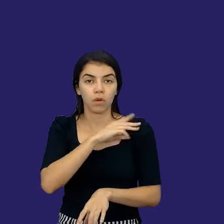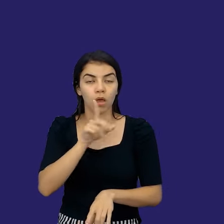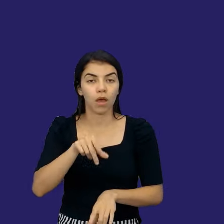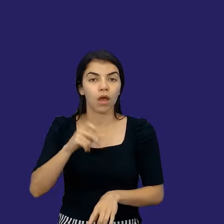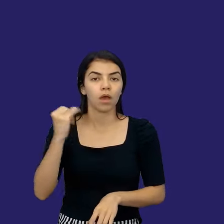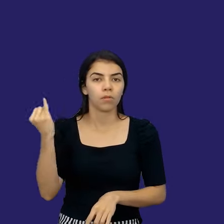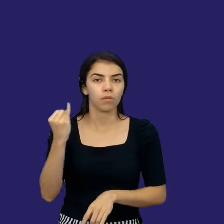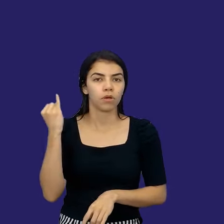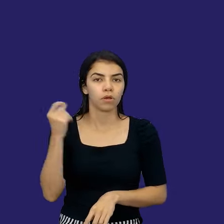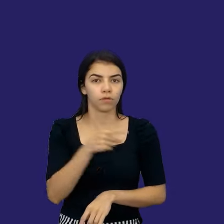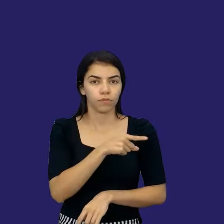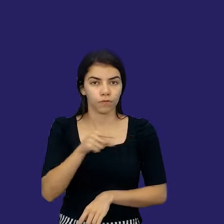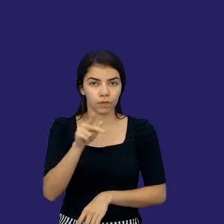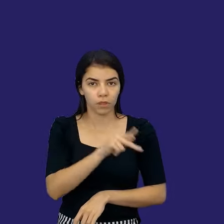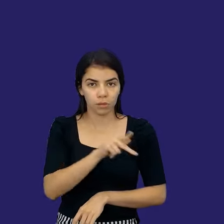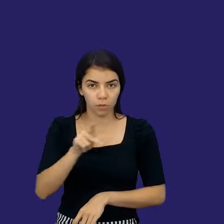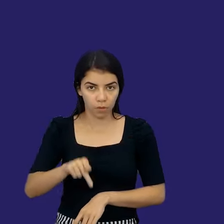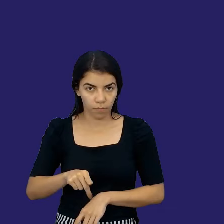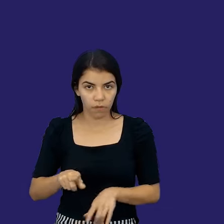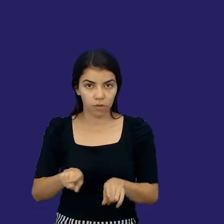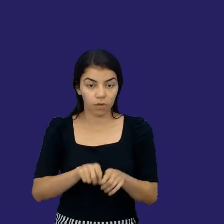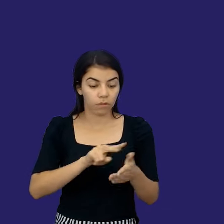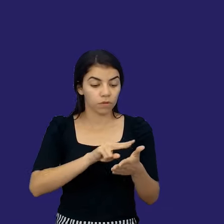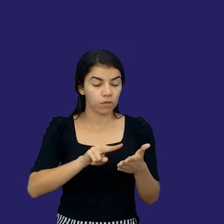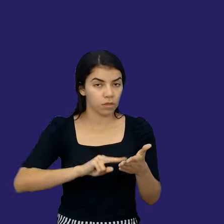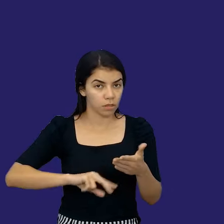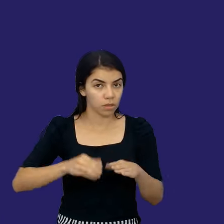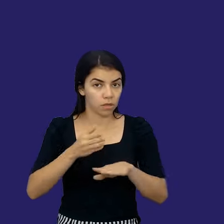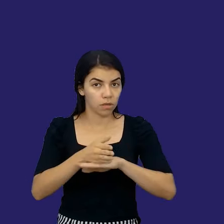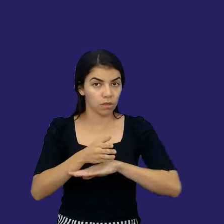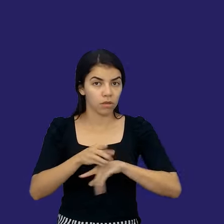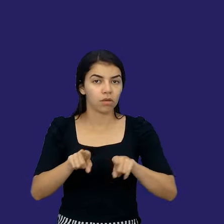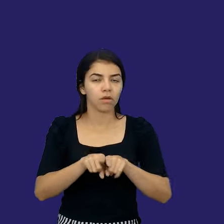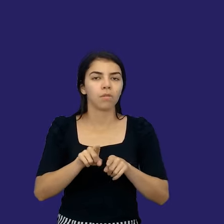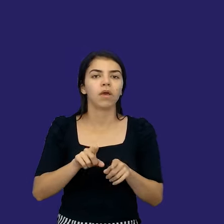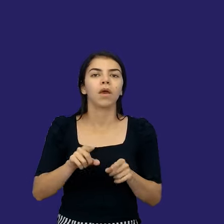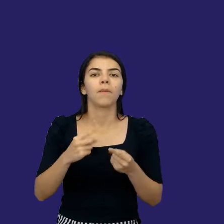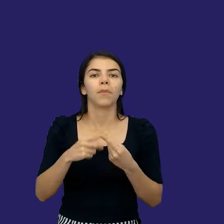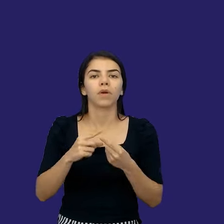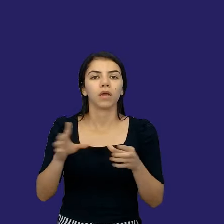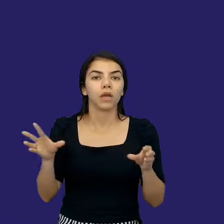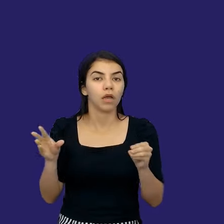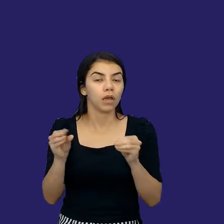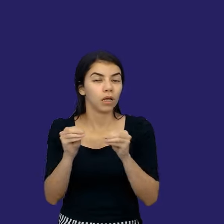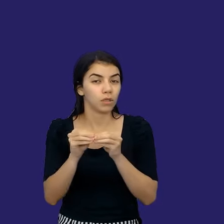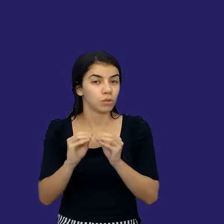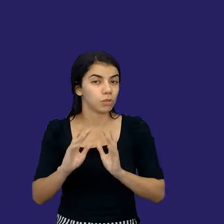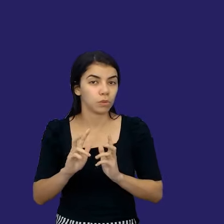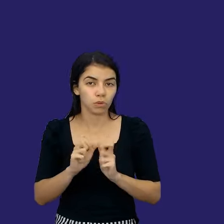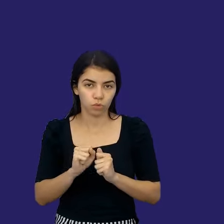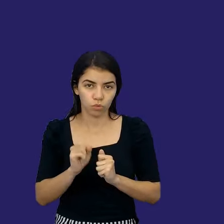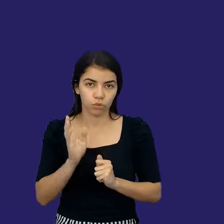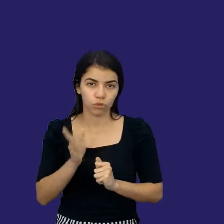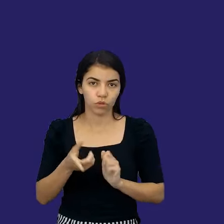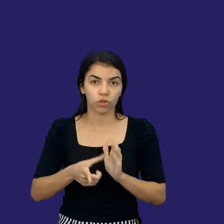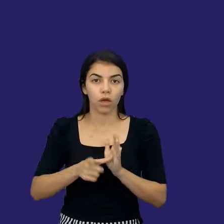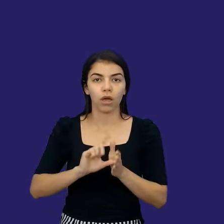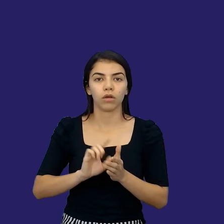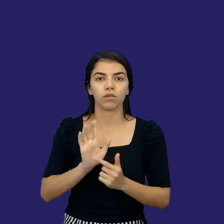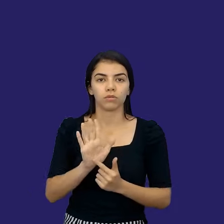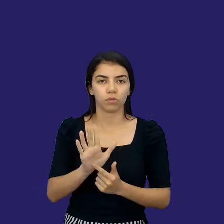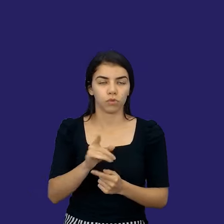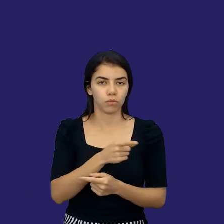esse material, porque ele, de certa forma, sintetiza tudo o que já foi apresentado e o que será apresentado